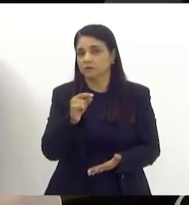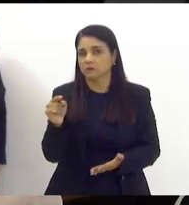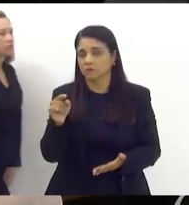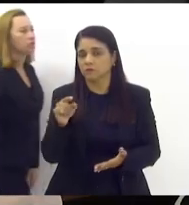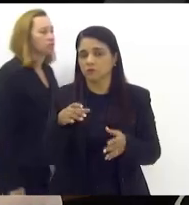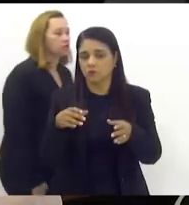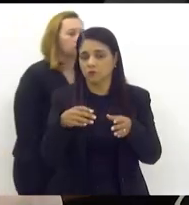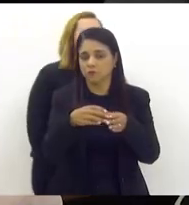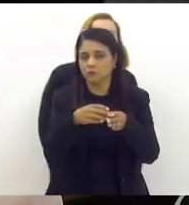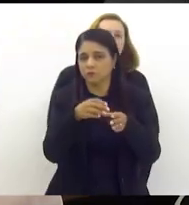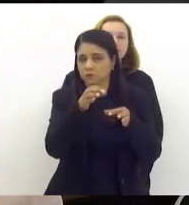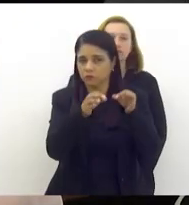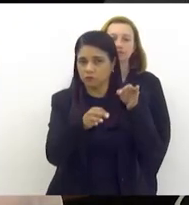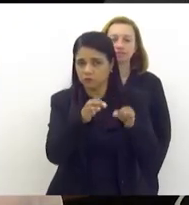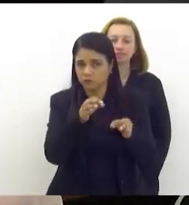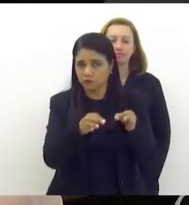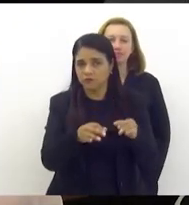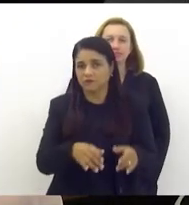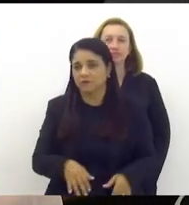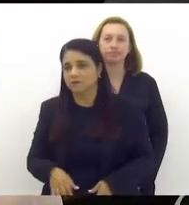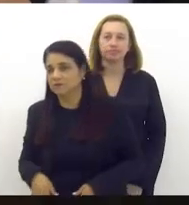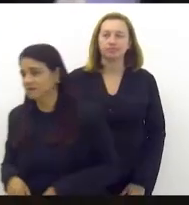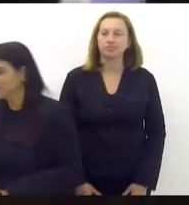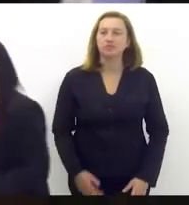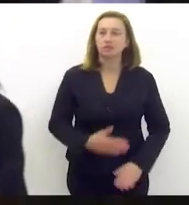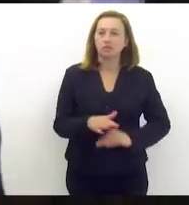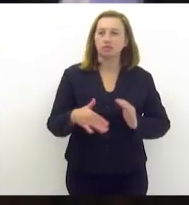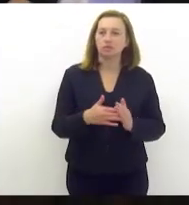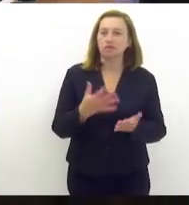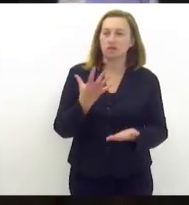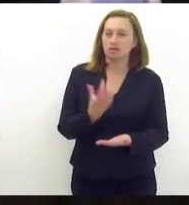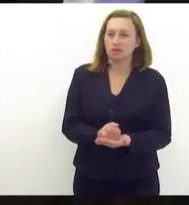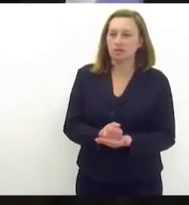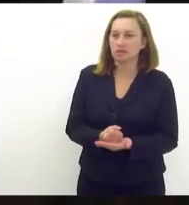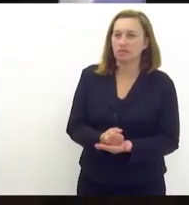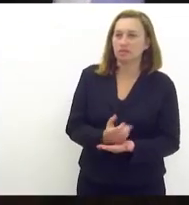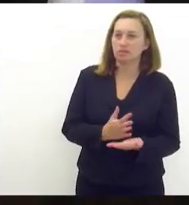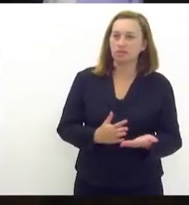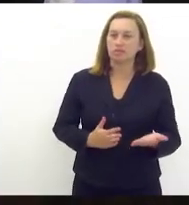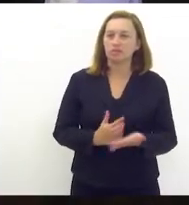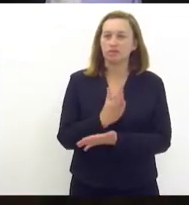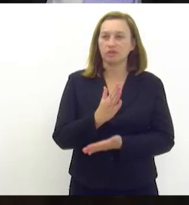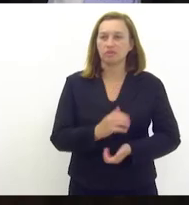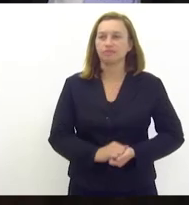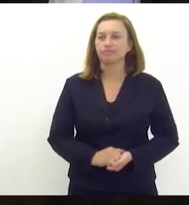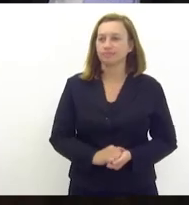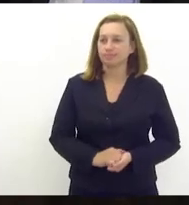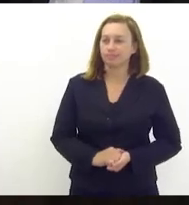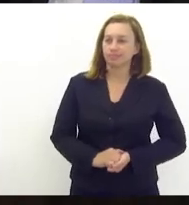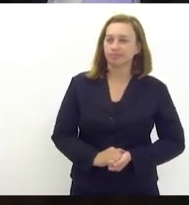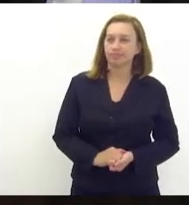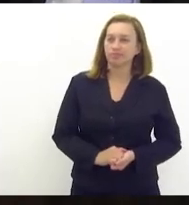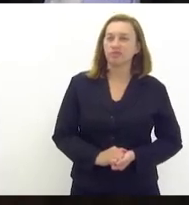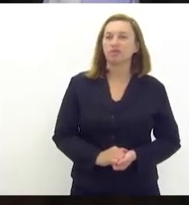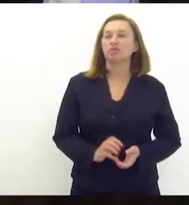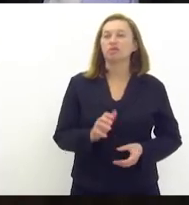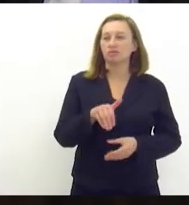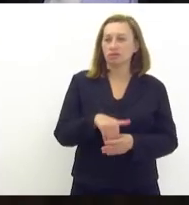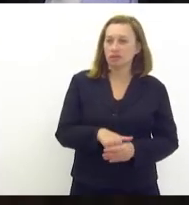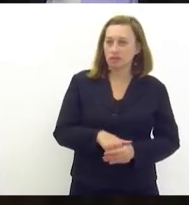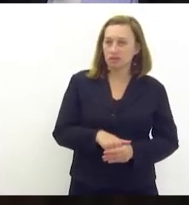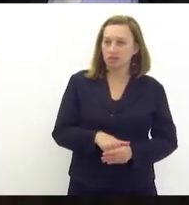Comissão de Justiça só de que aprovam permaneça Como estão aprovado em